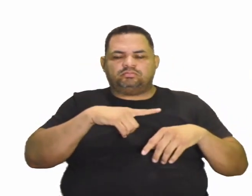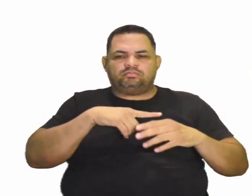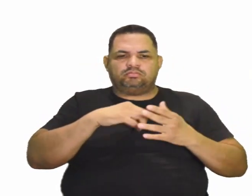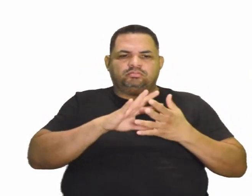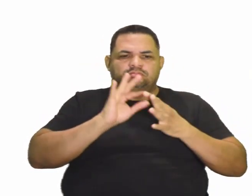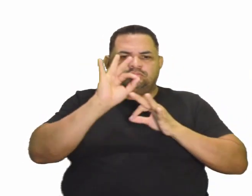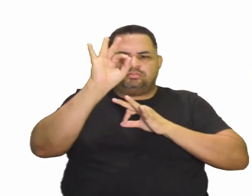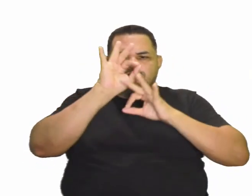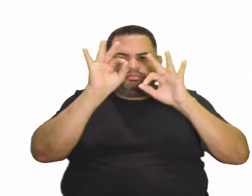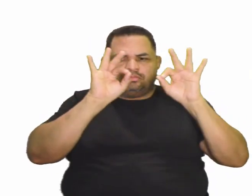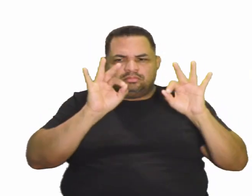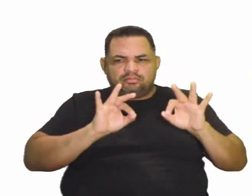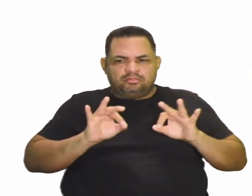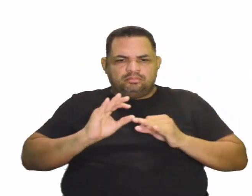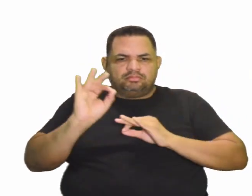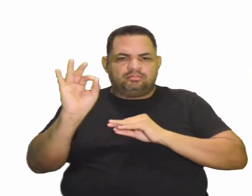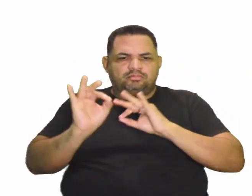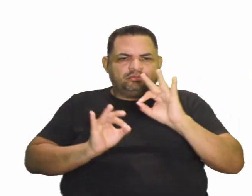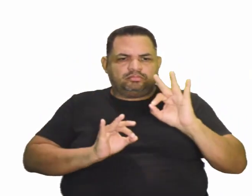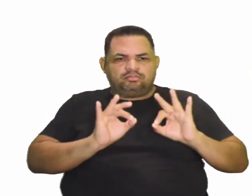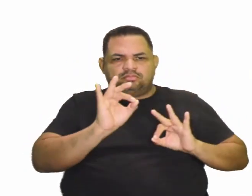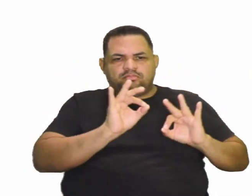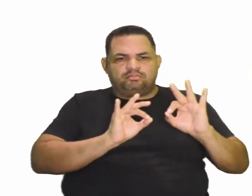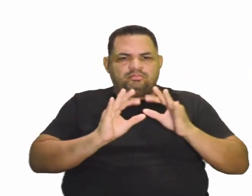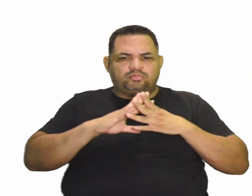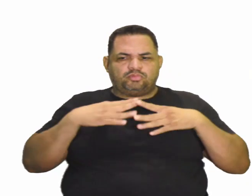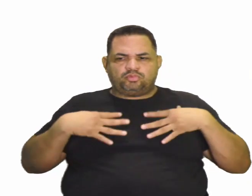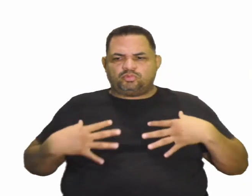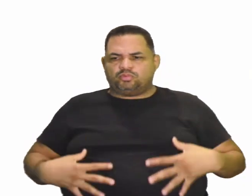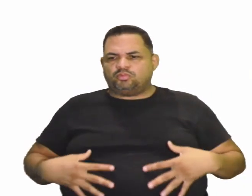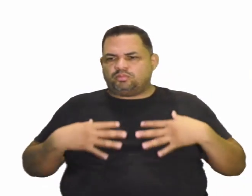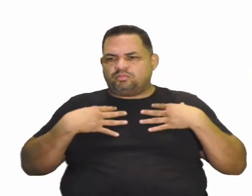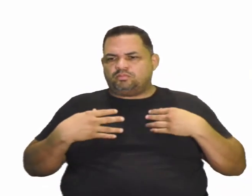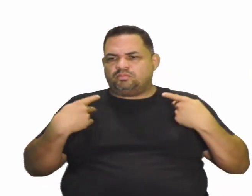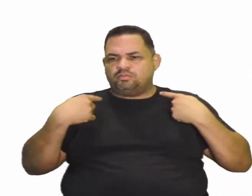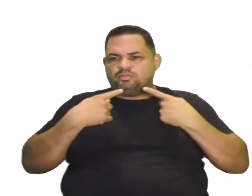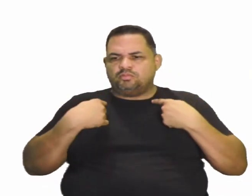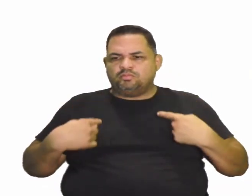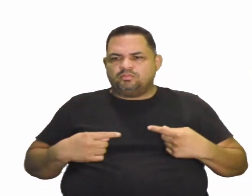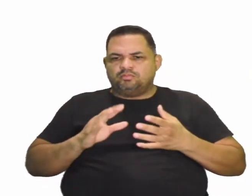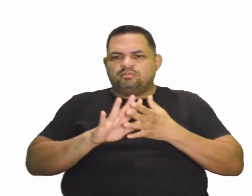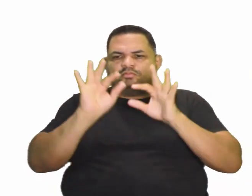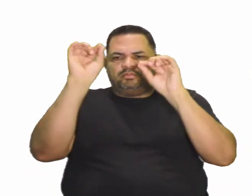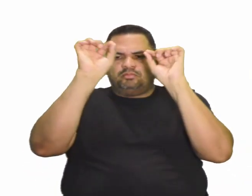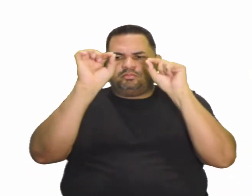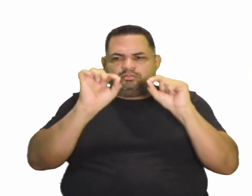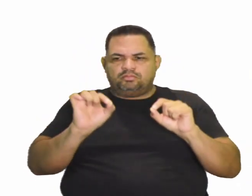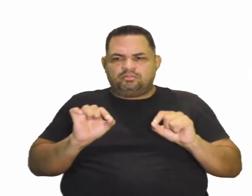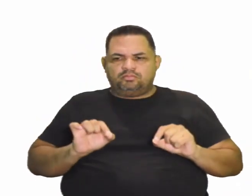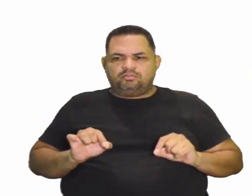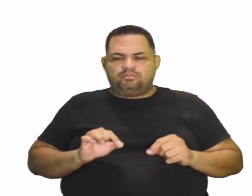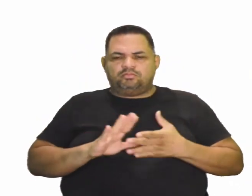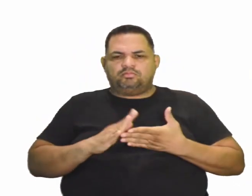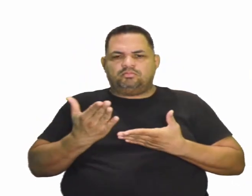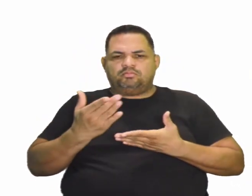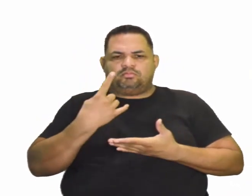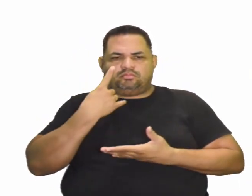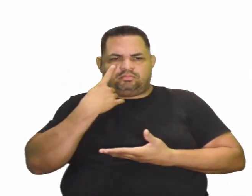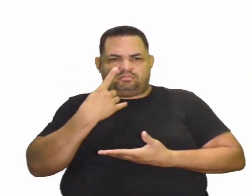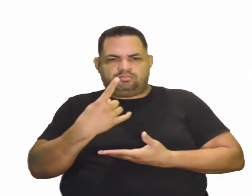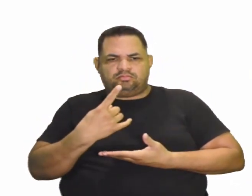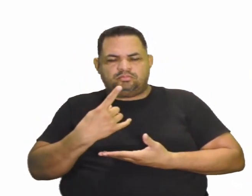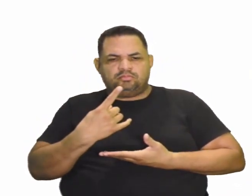linhas, né? E as formas do corpo humano, busca detalhar, se aproxima